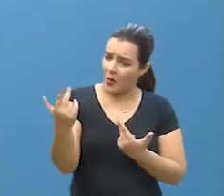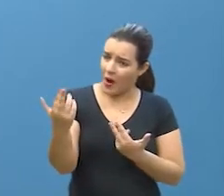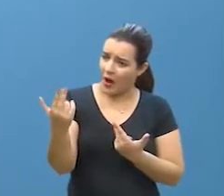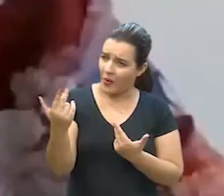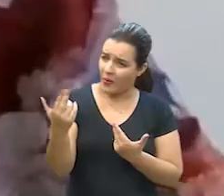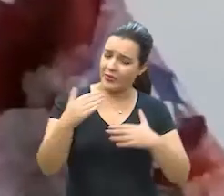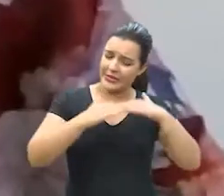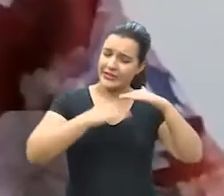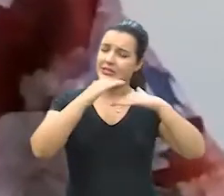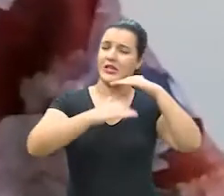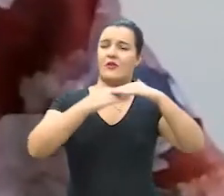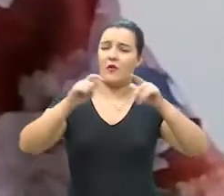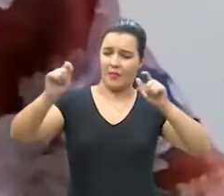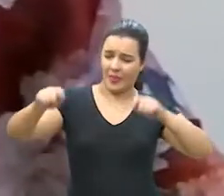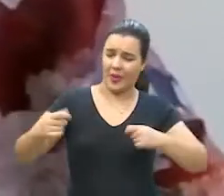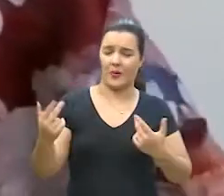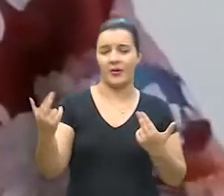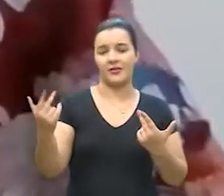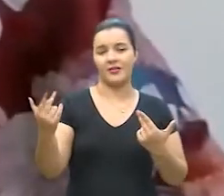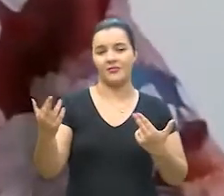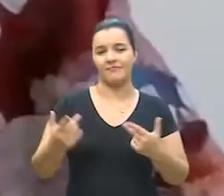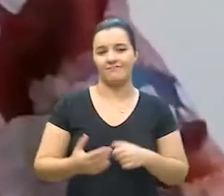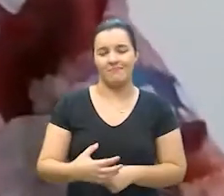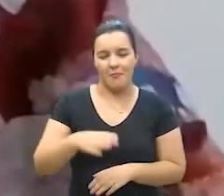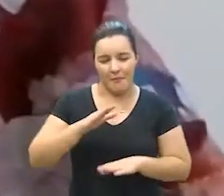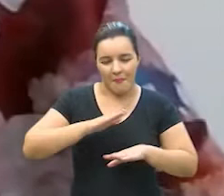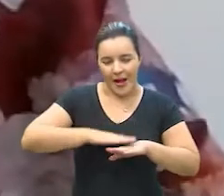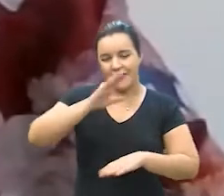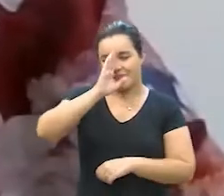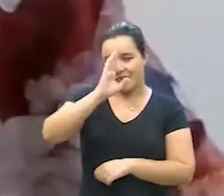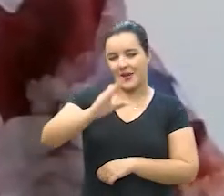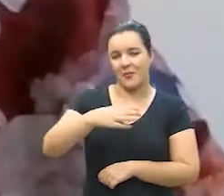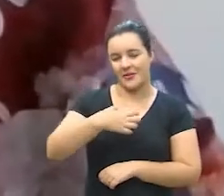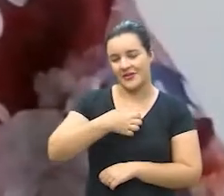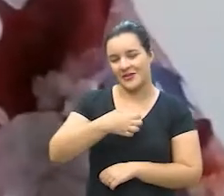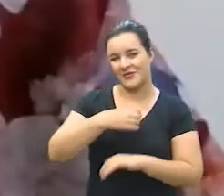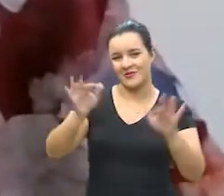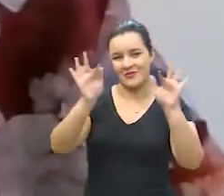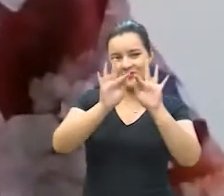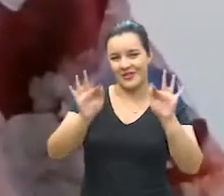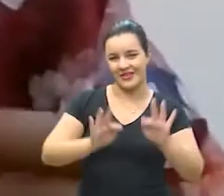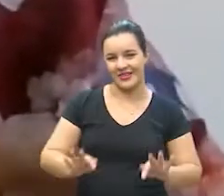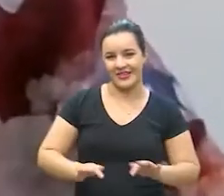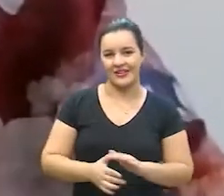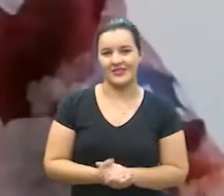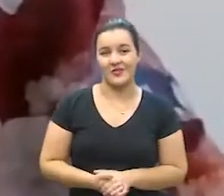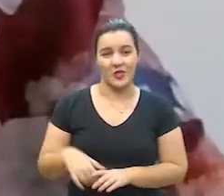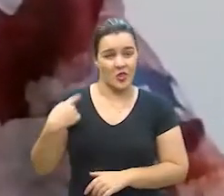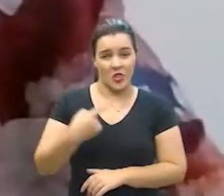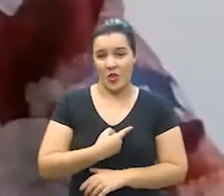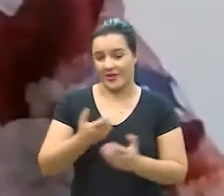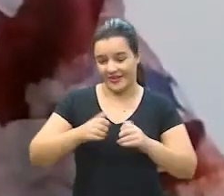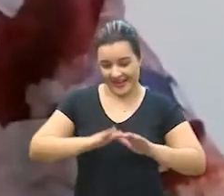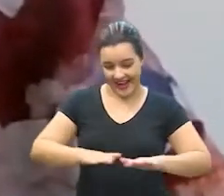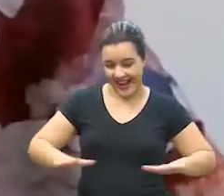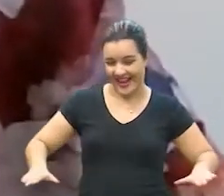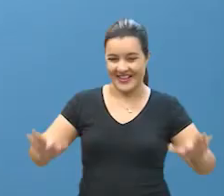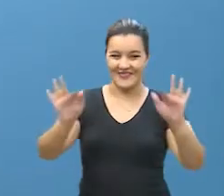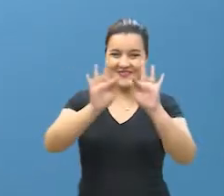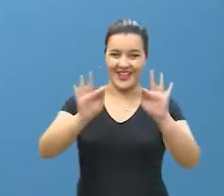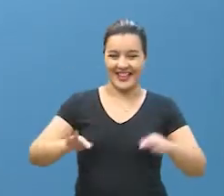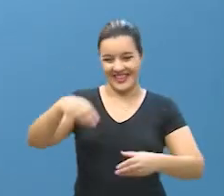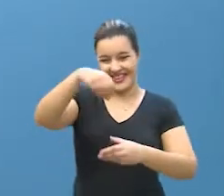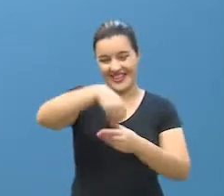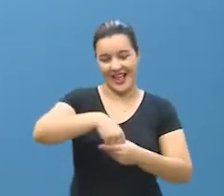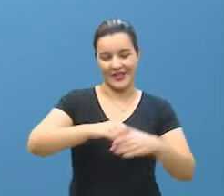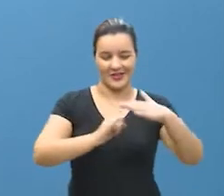as habilidades desenvolvidas e que sejam felizes, né? Porque a gente quer ter crianças felizes. É isso